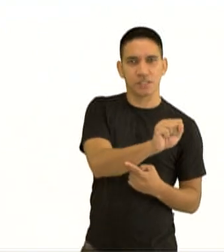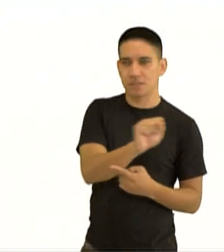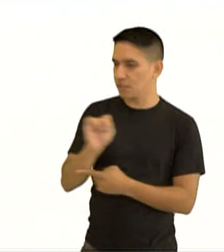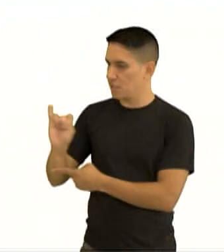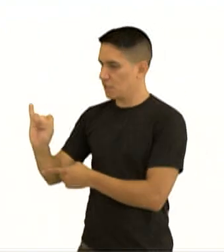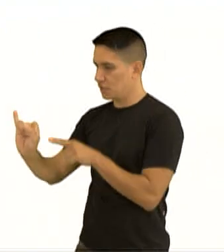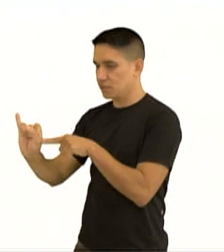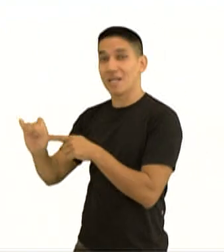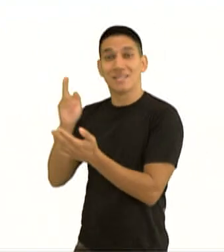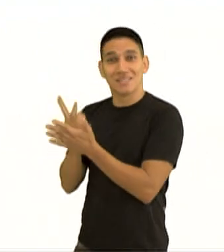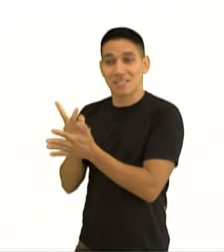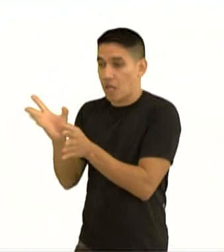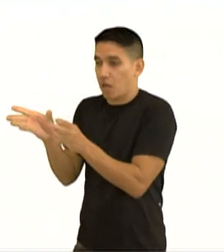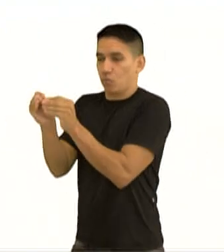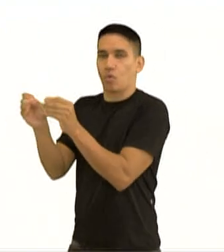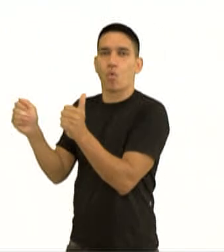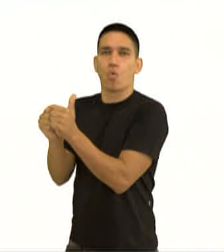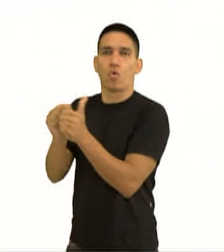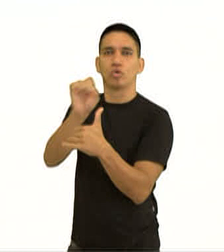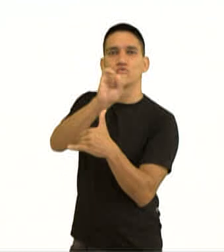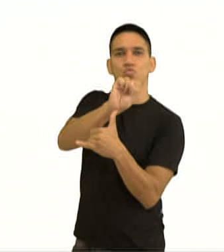be com o sujeito da frase.